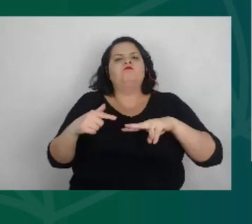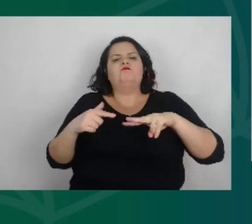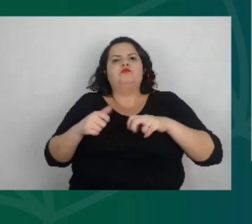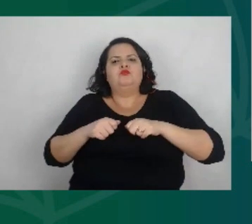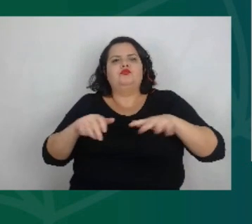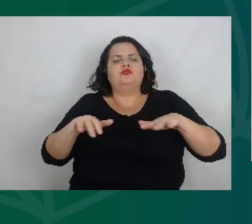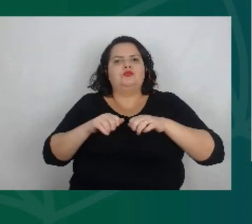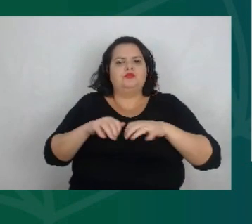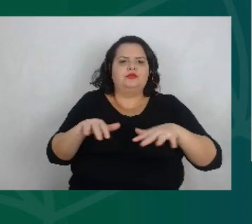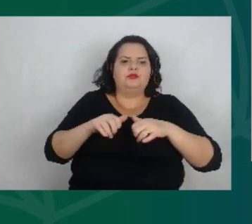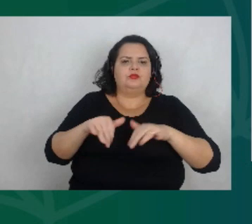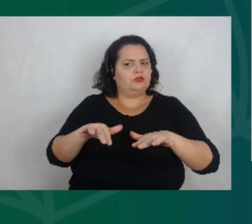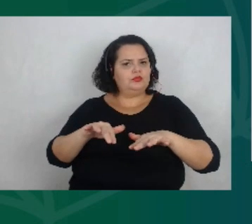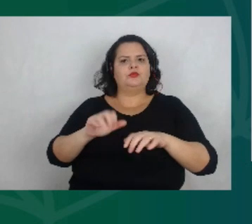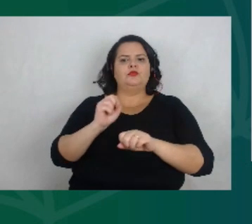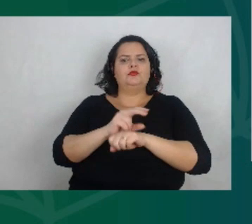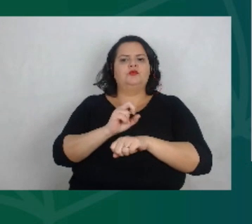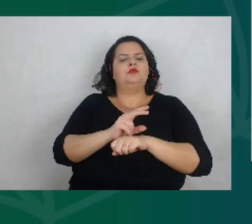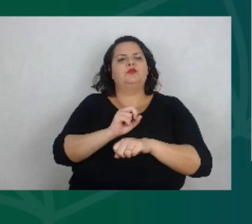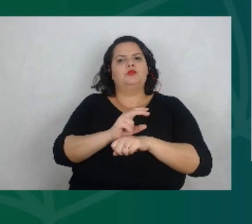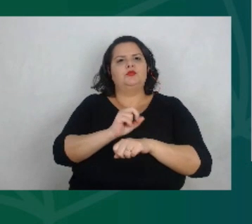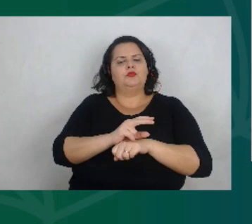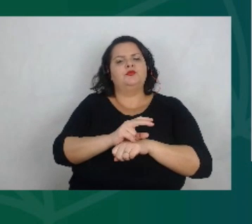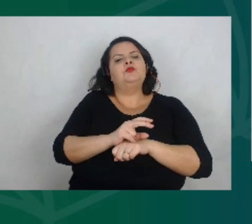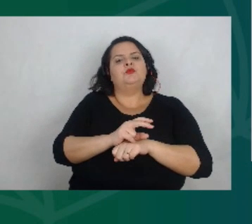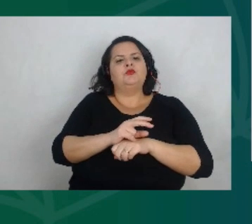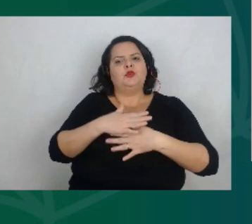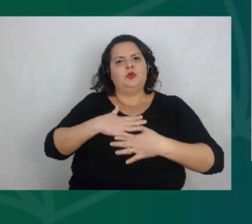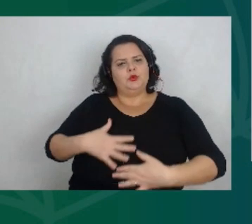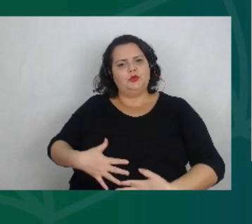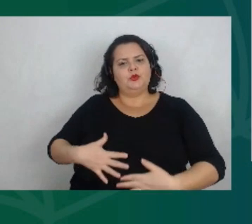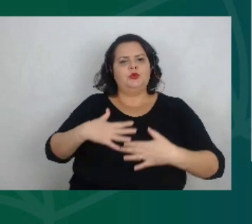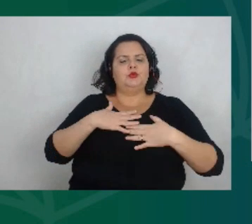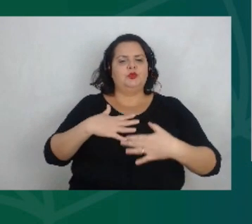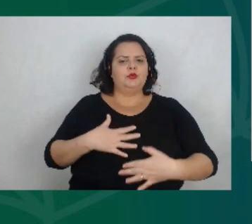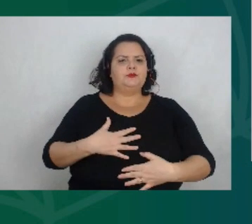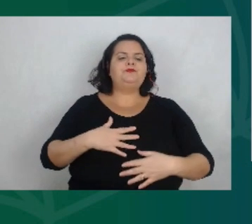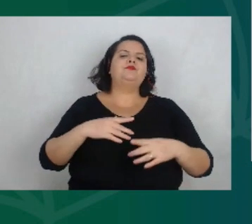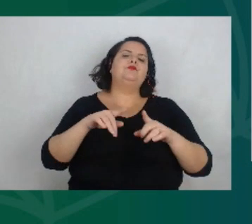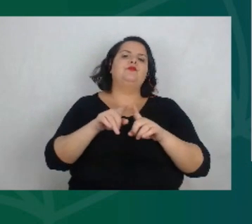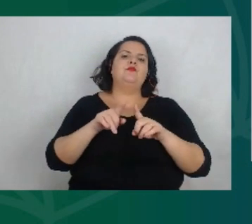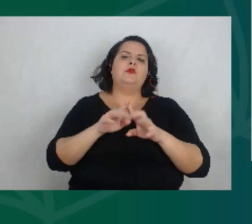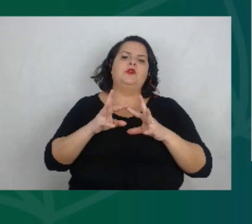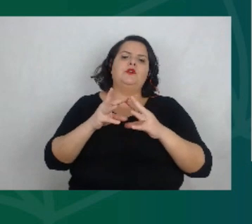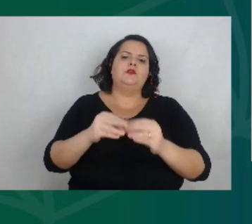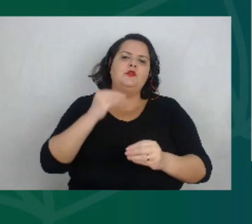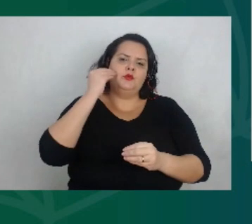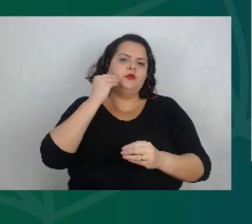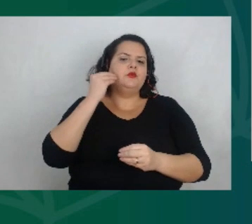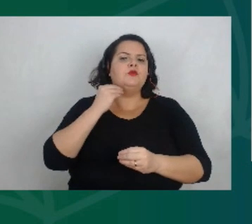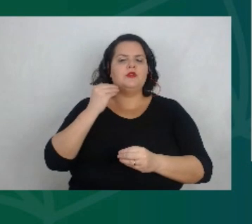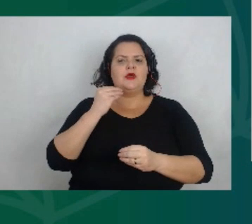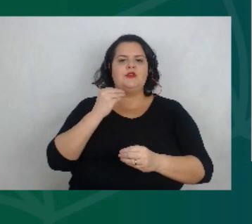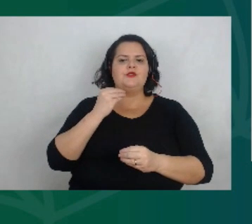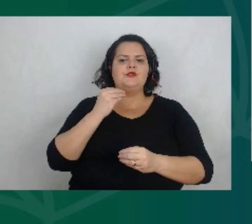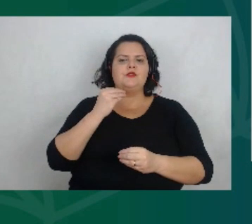disseminação do adenovírus no corpo, né? E passou por todos os testes de toxicidade.